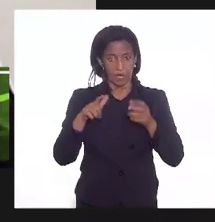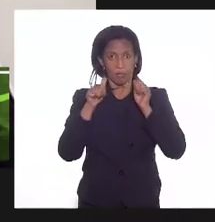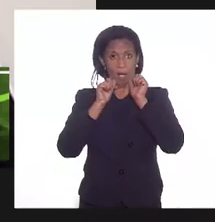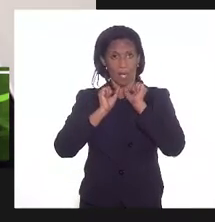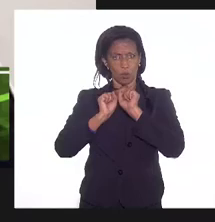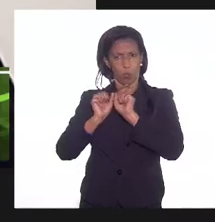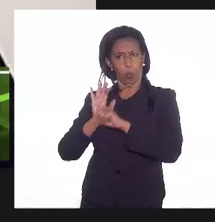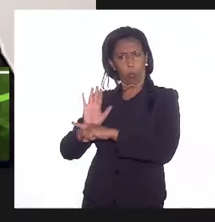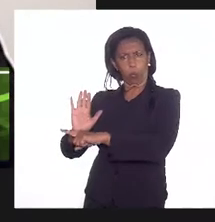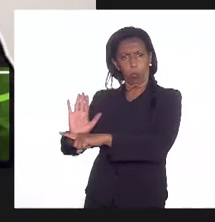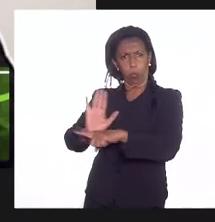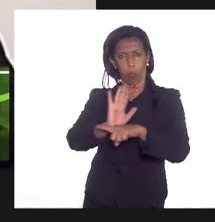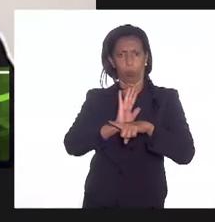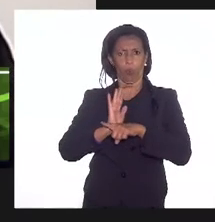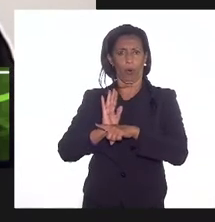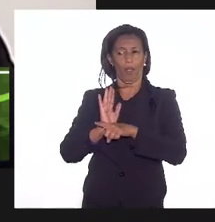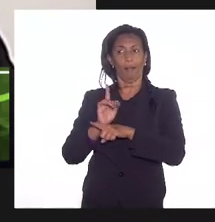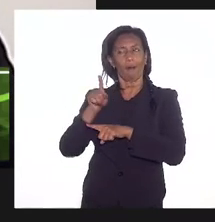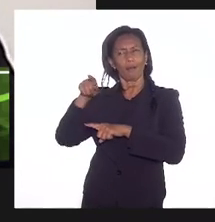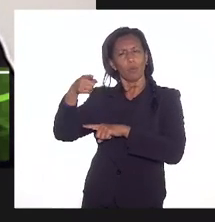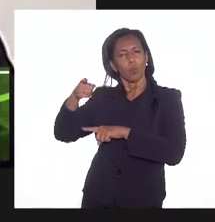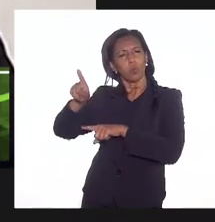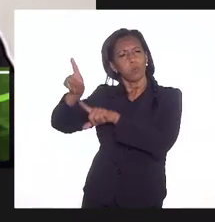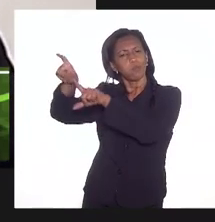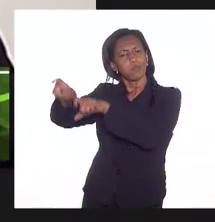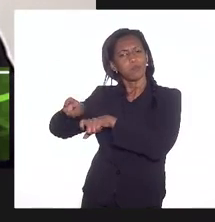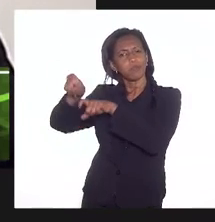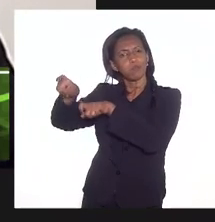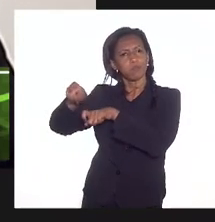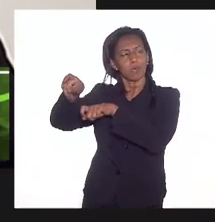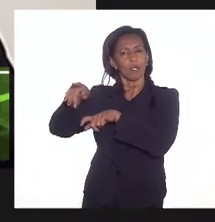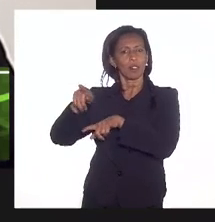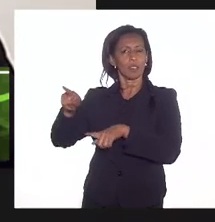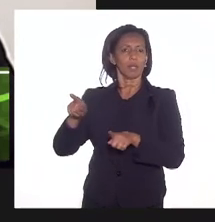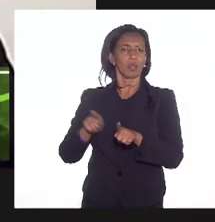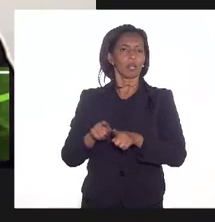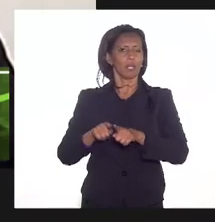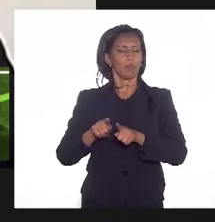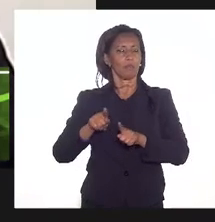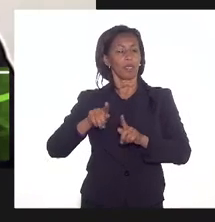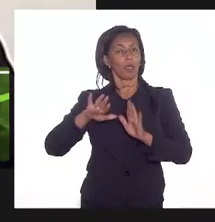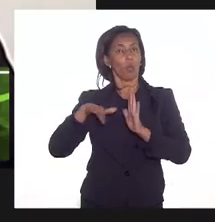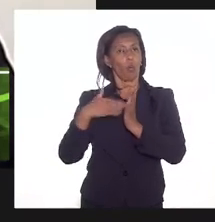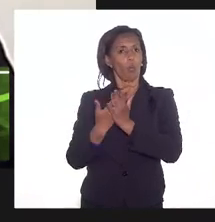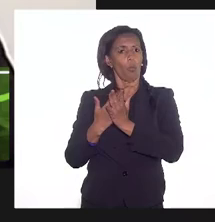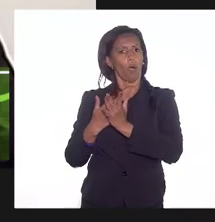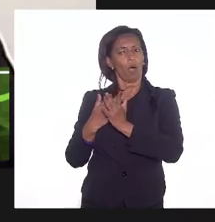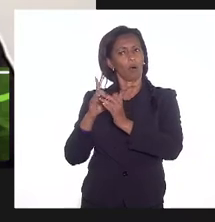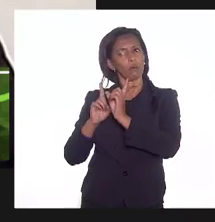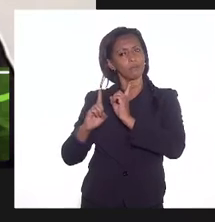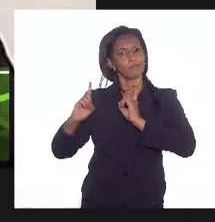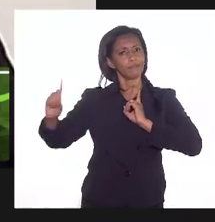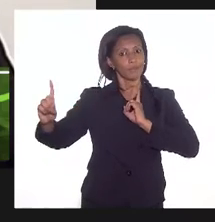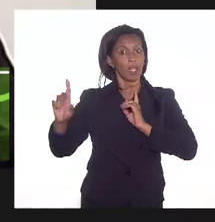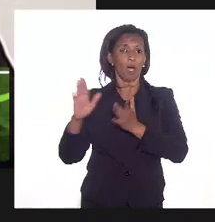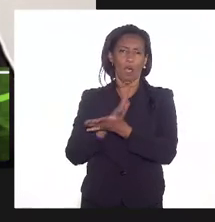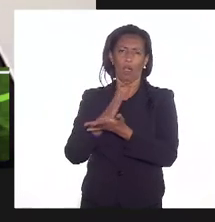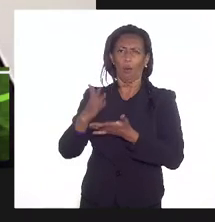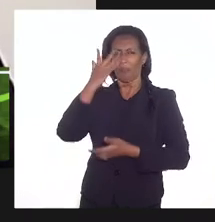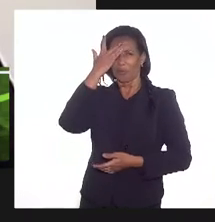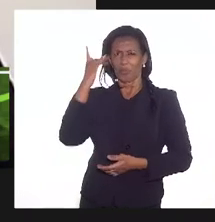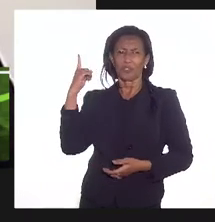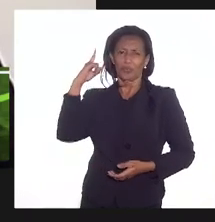aos nossos lucros no interior com relação à questão das aulas online muitos têm dificuldades